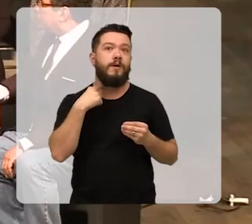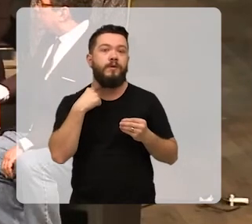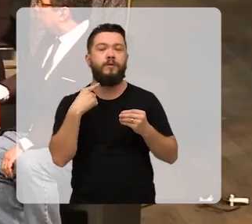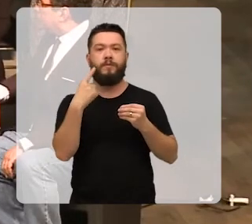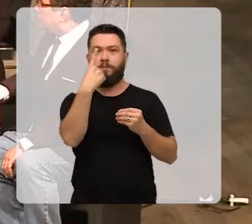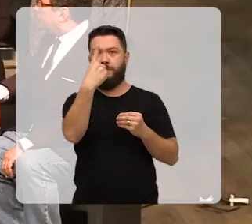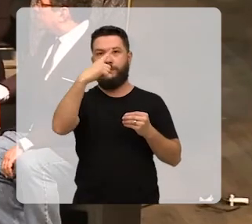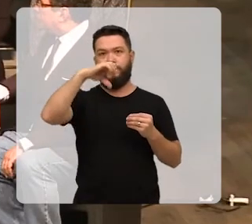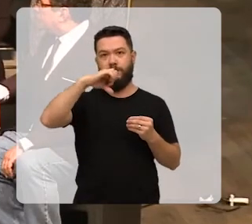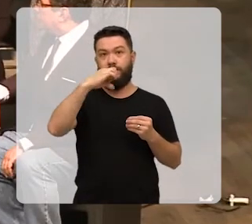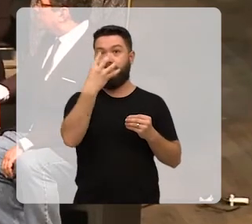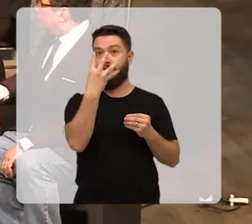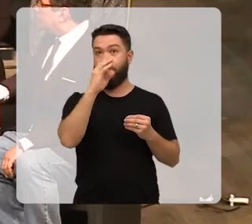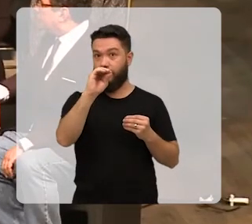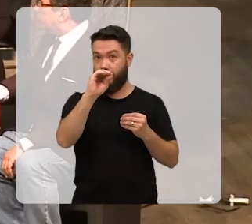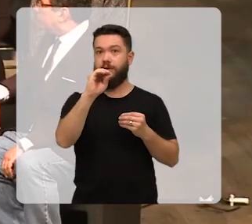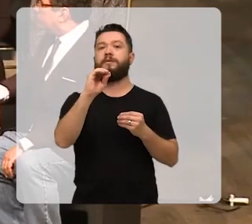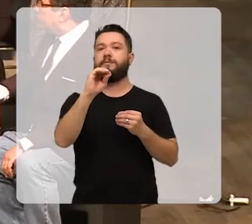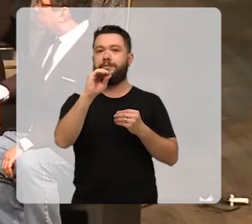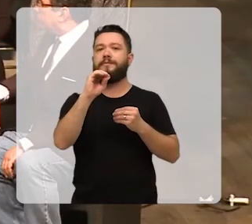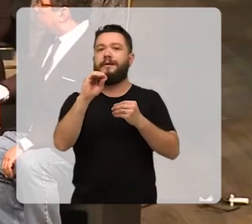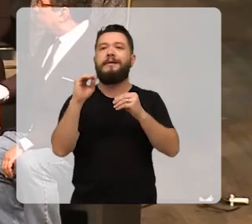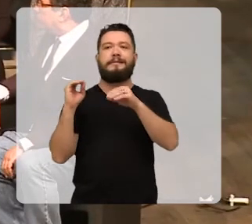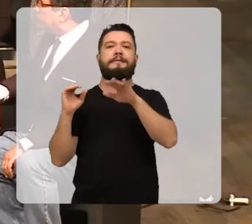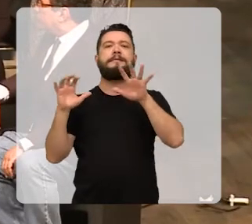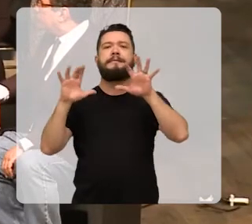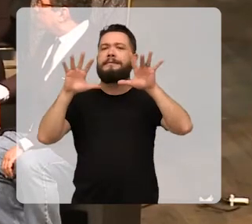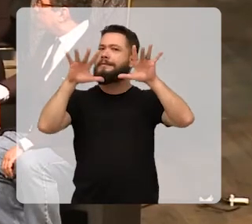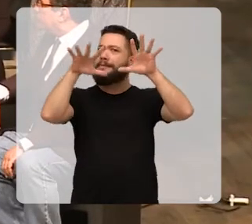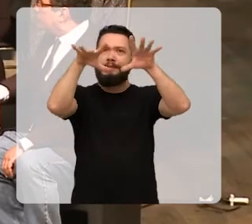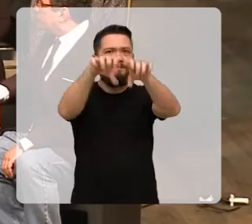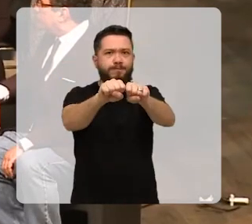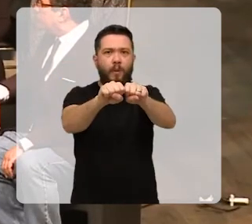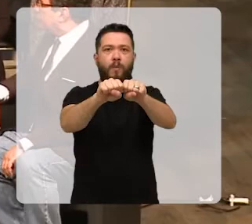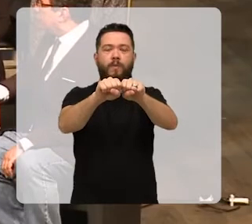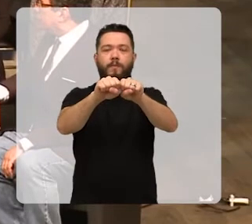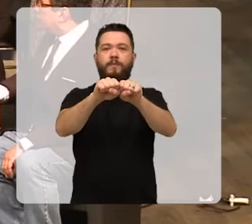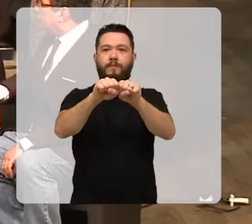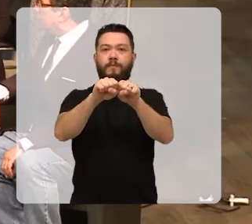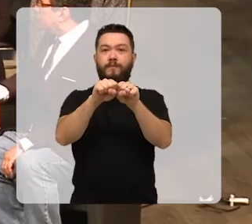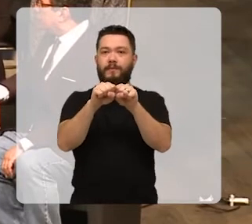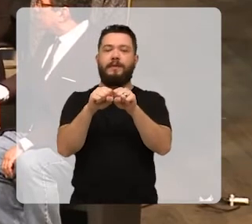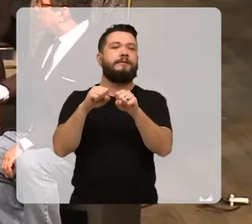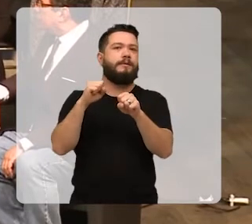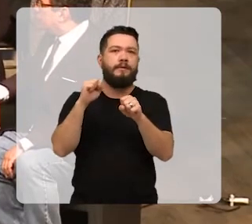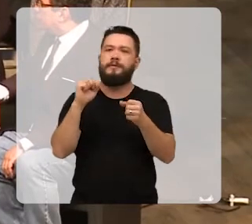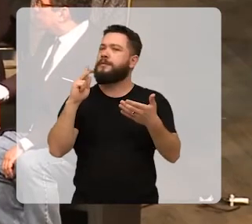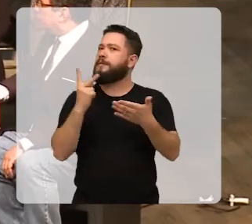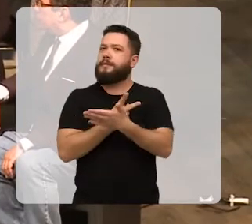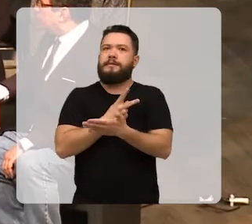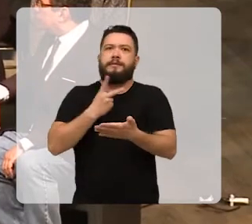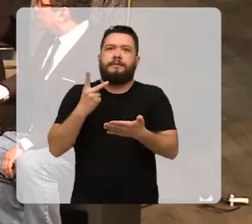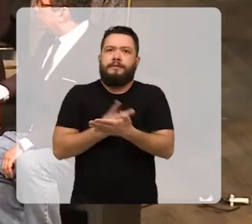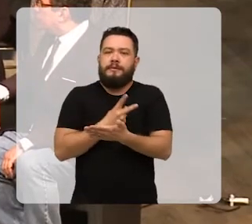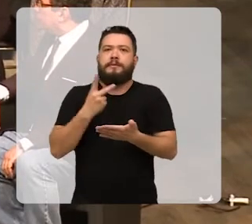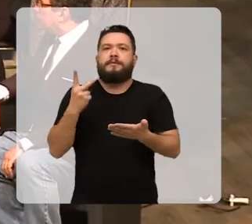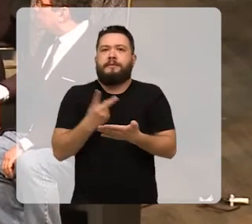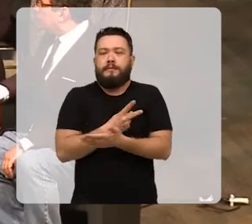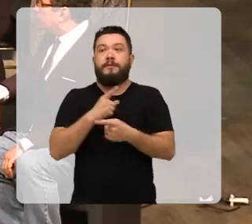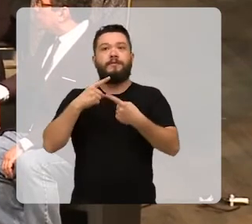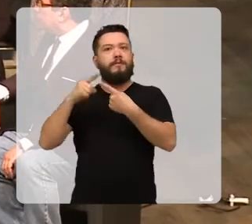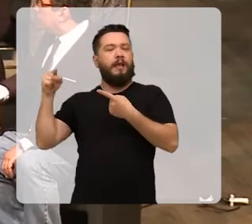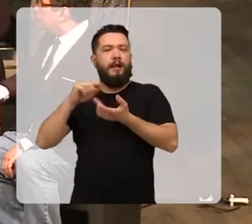e cinco dias depois a Holanda capitulou. Uma medida atrás do outro contra os judeus foi tomada